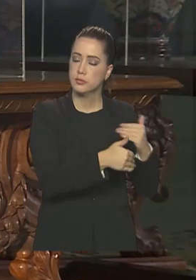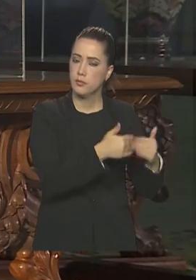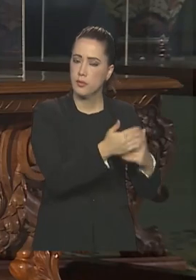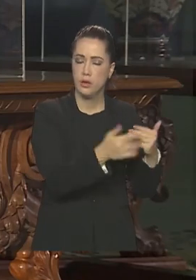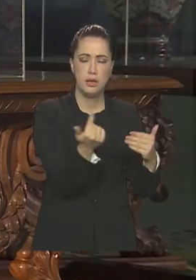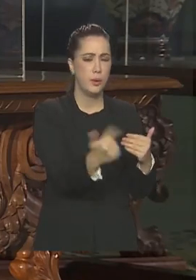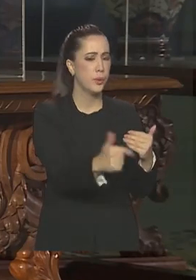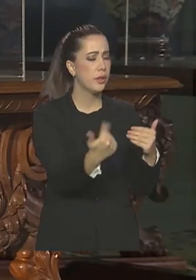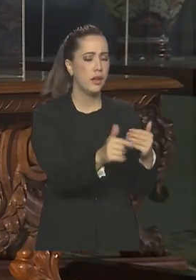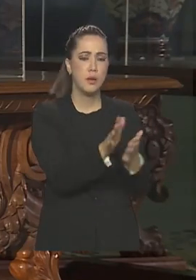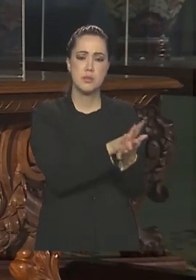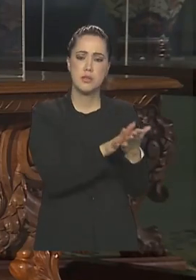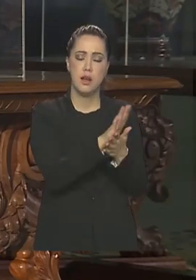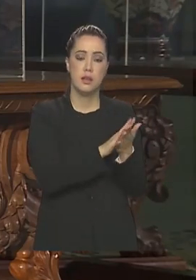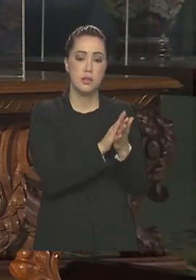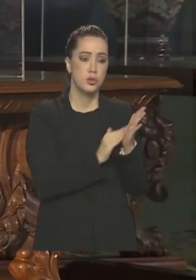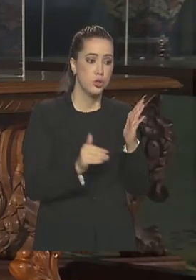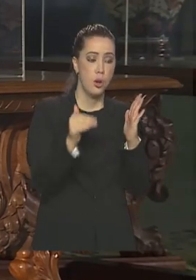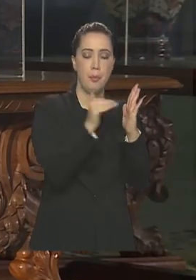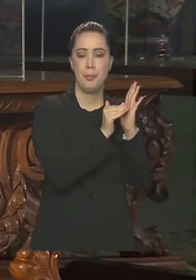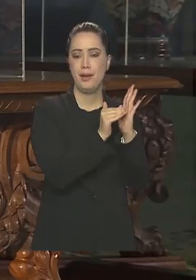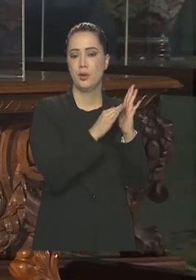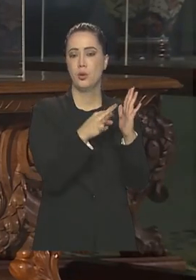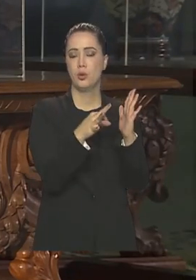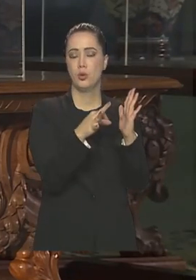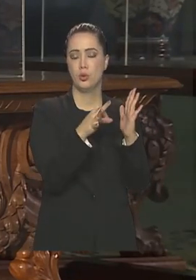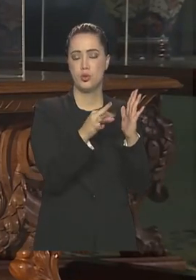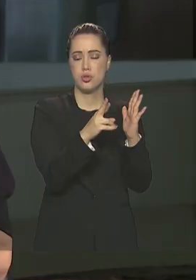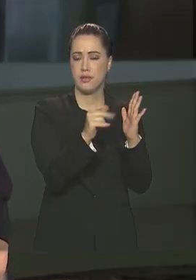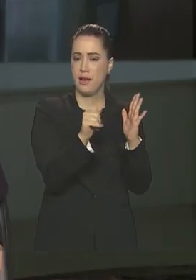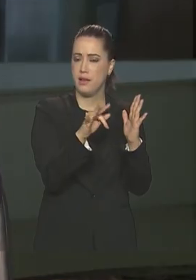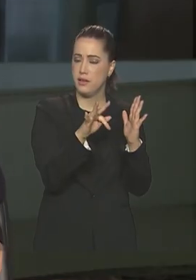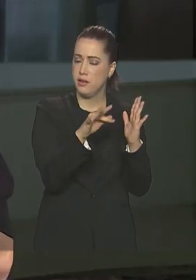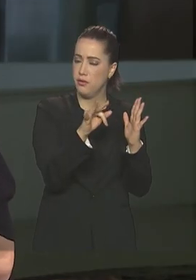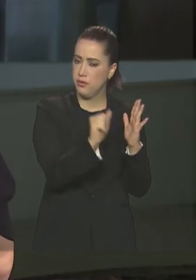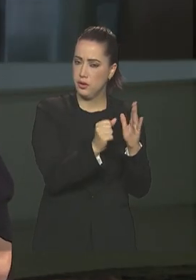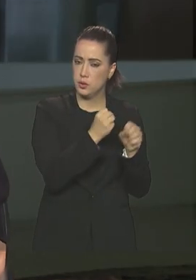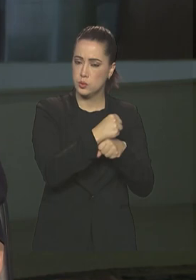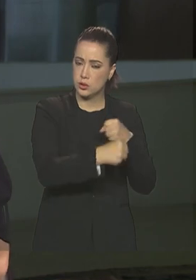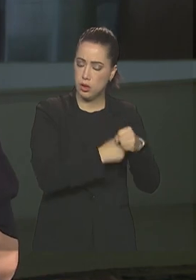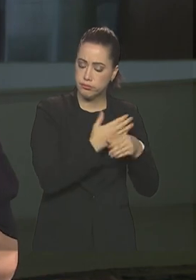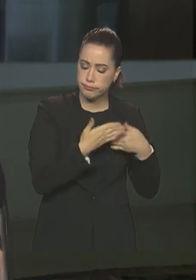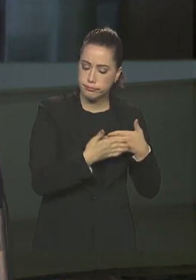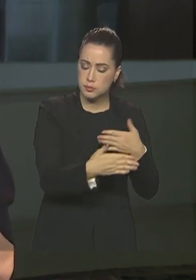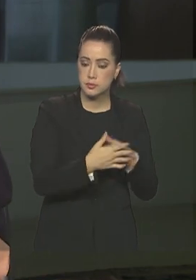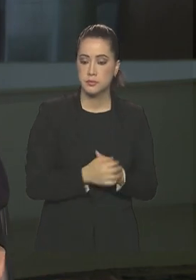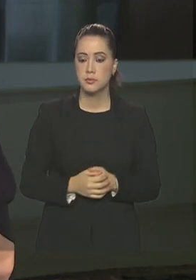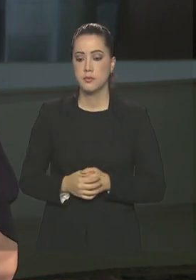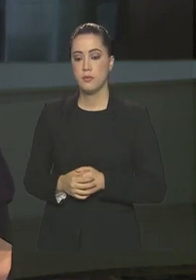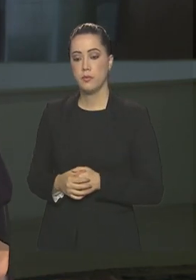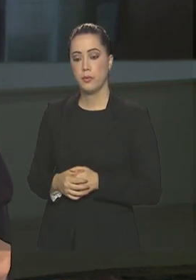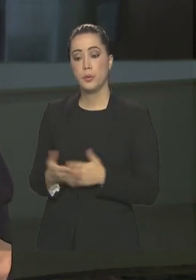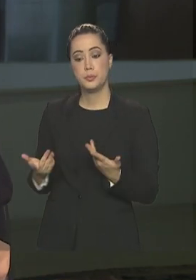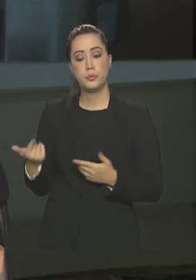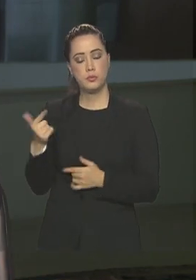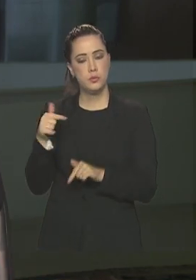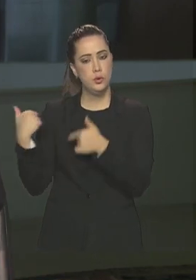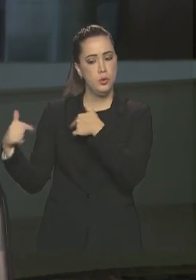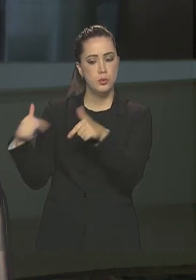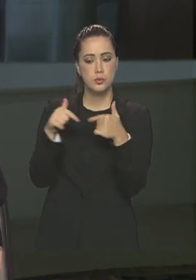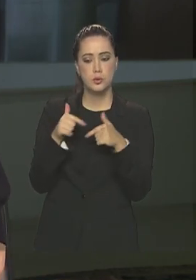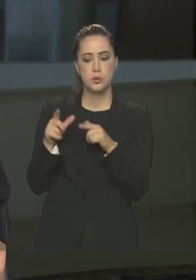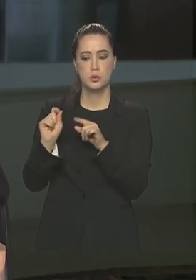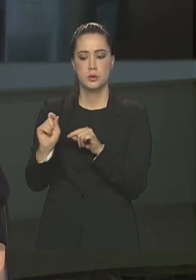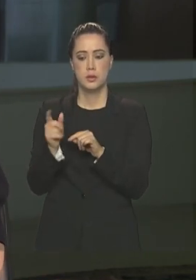não tenhamos impactos tarifários significativos também nos próximos anos. Uma outra medida adotada no início da pandemia foi a